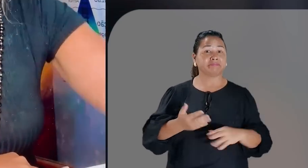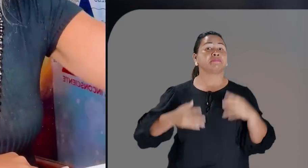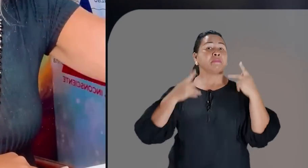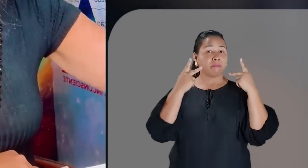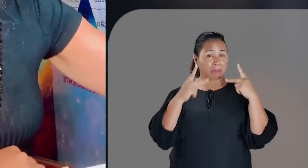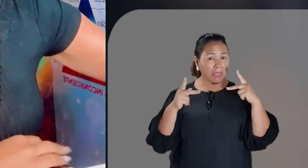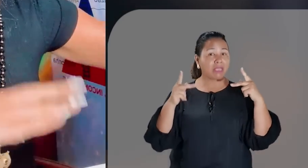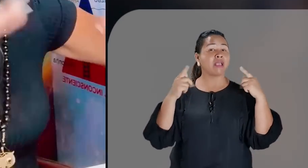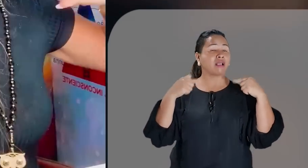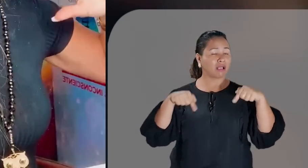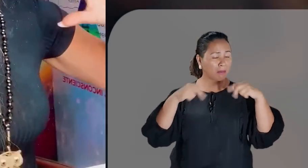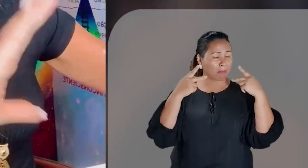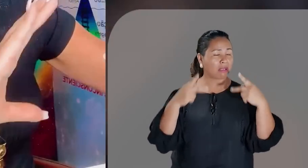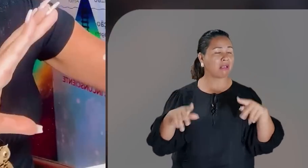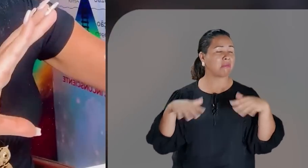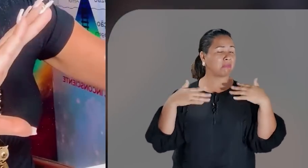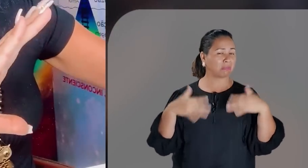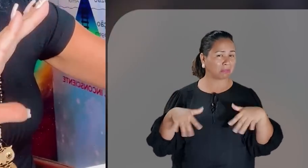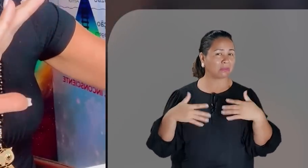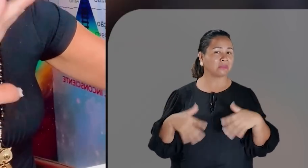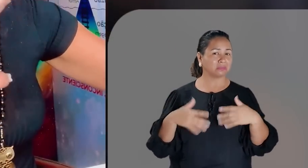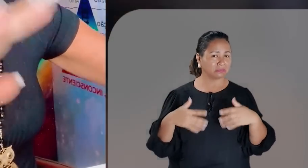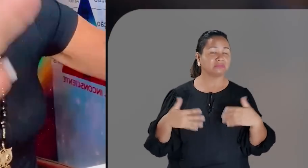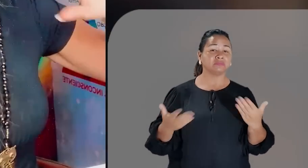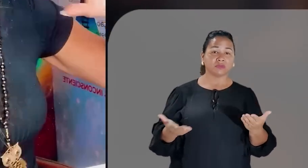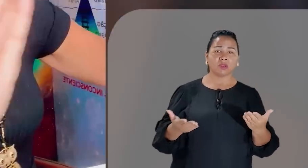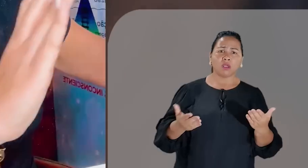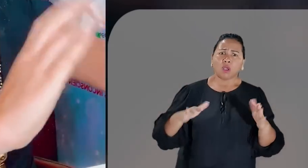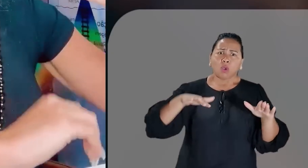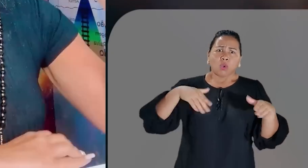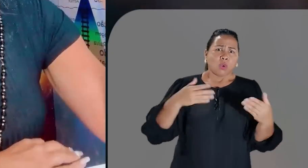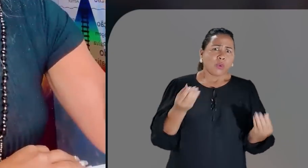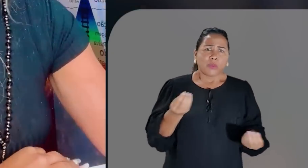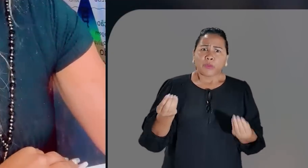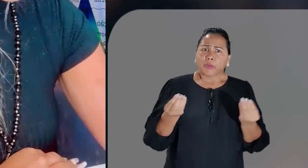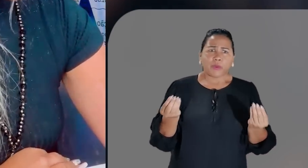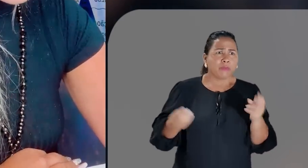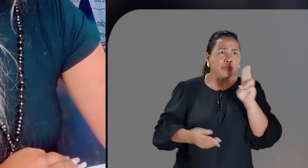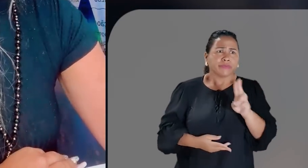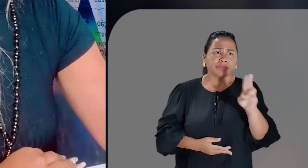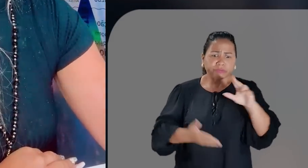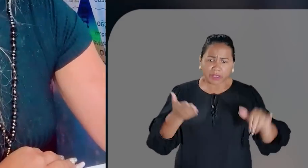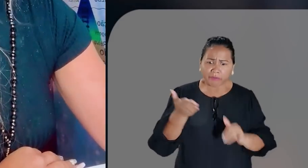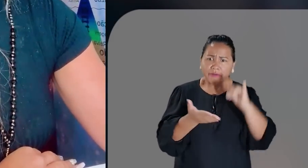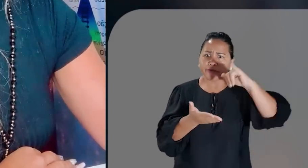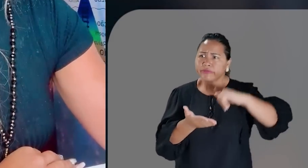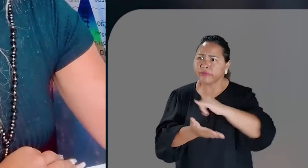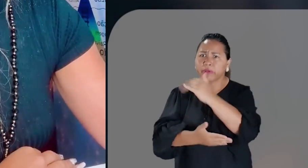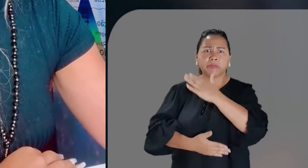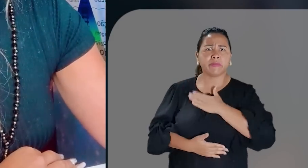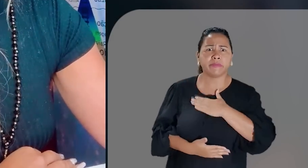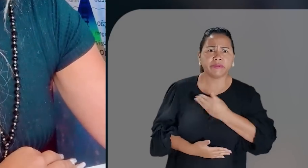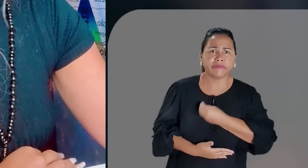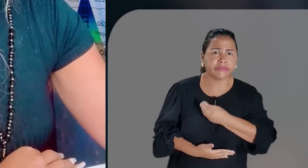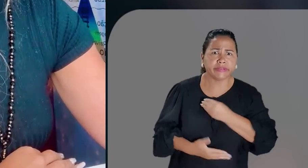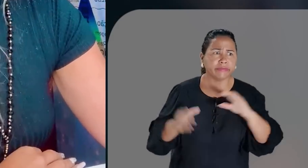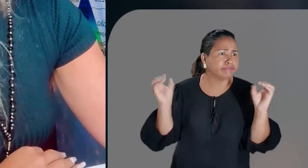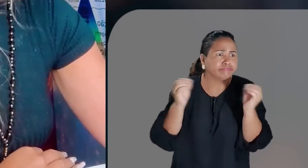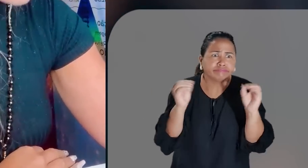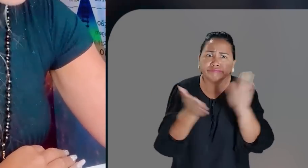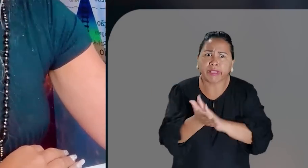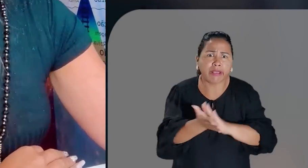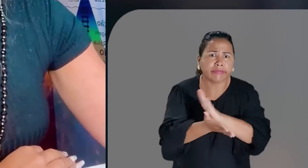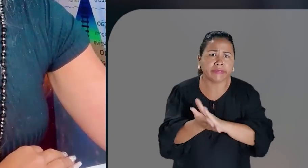ó. Pá! Ó, essa aqui é uma sessão de Alucine mais importante do que tudo que você assistiu até agora. Qual é a utilidade do avião na minha vida, do